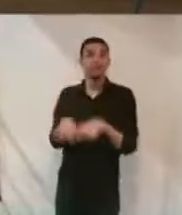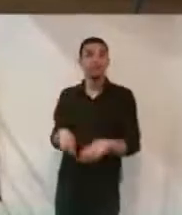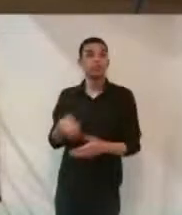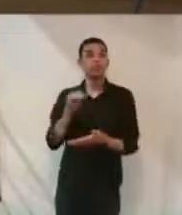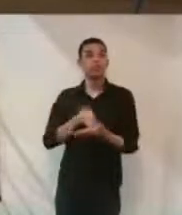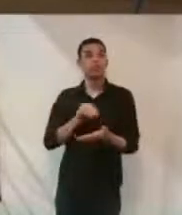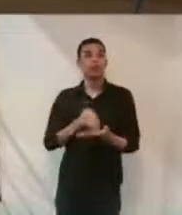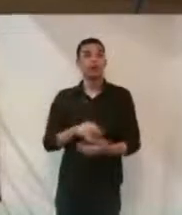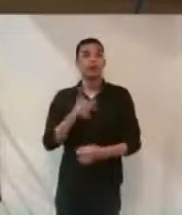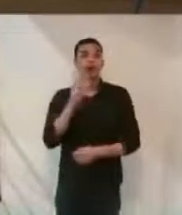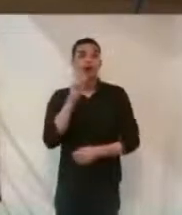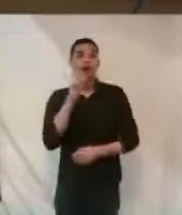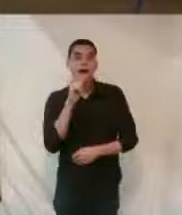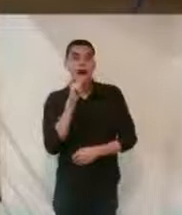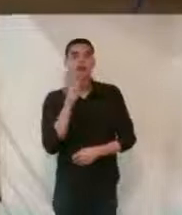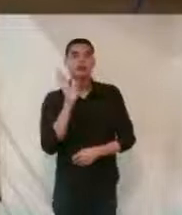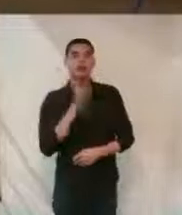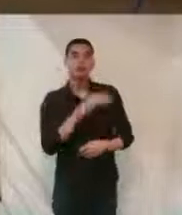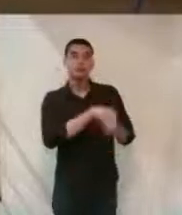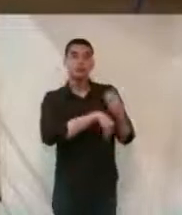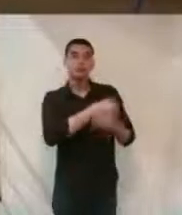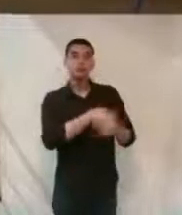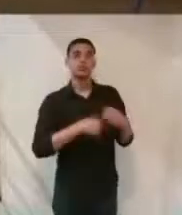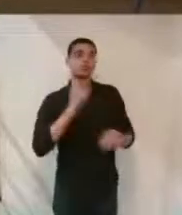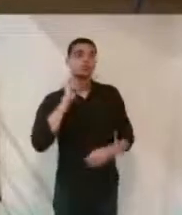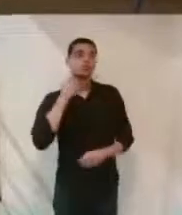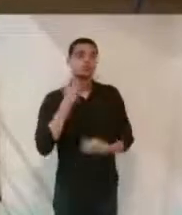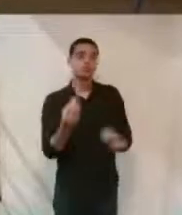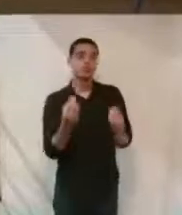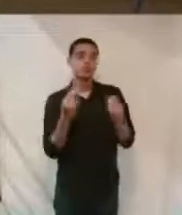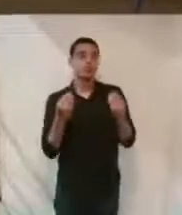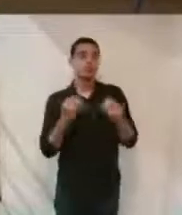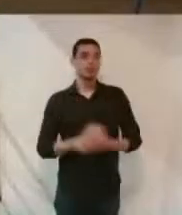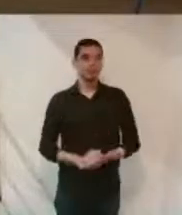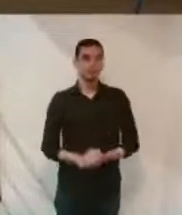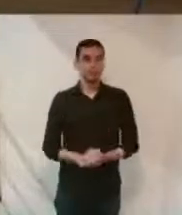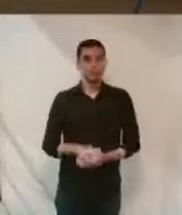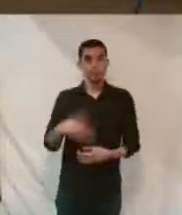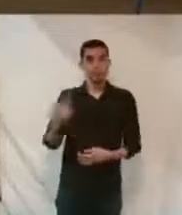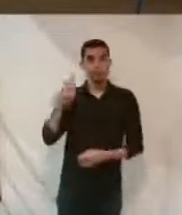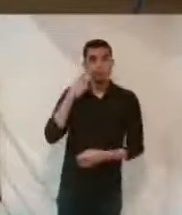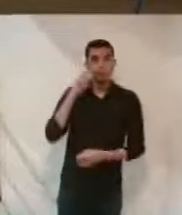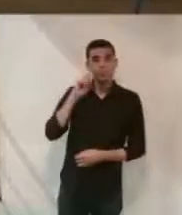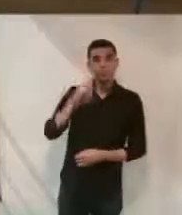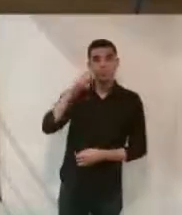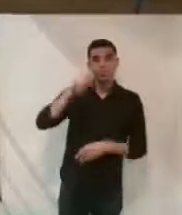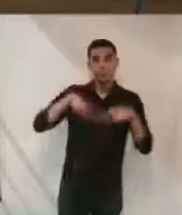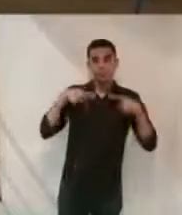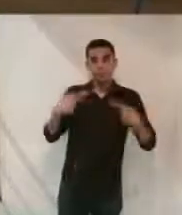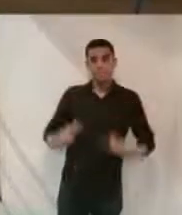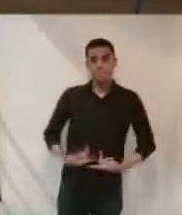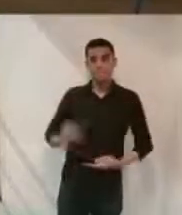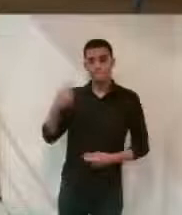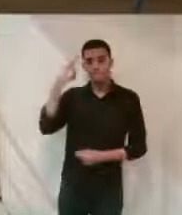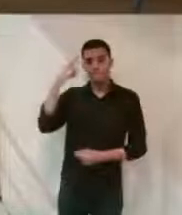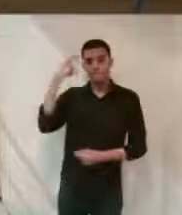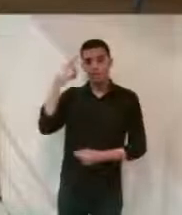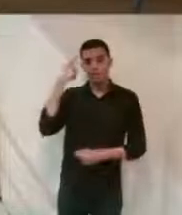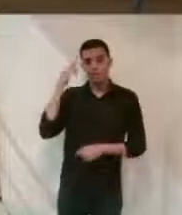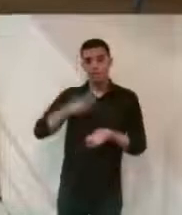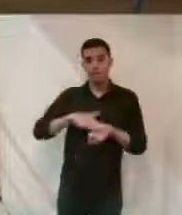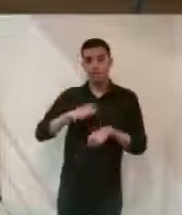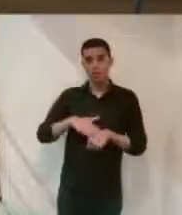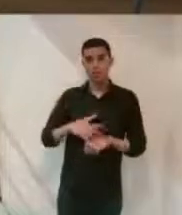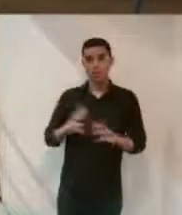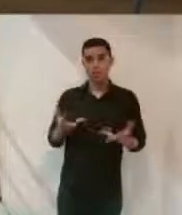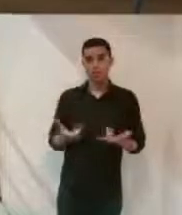for, nem egoisticamente que seja, pensar na sua própria condição de vida ao se alimentar, eu acho que a gente,